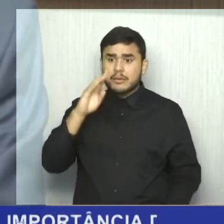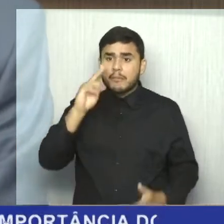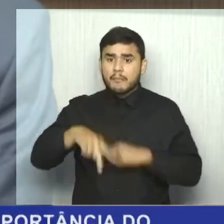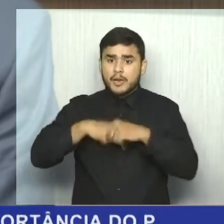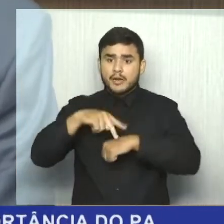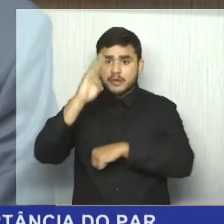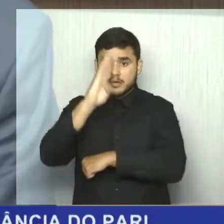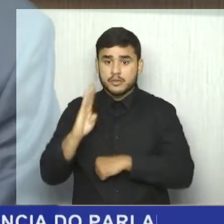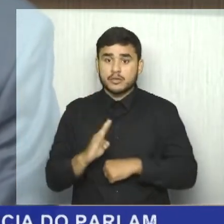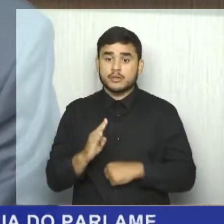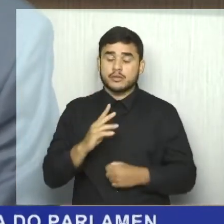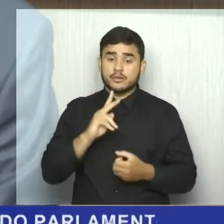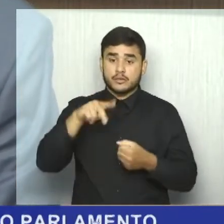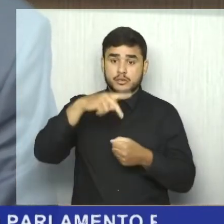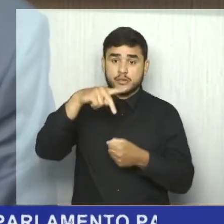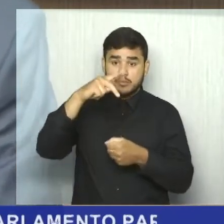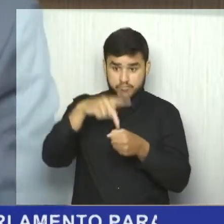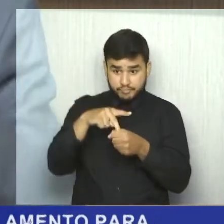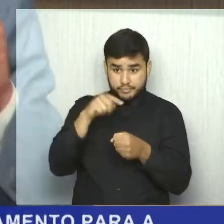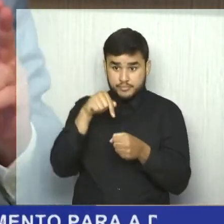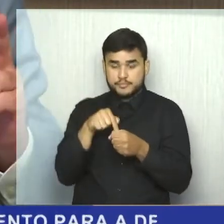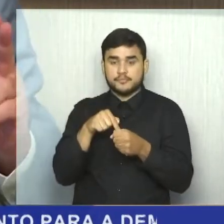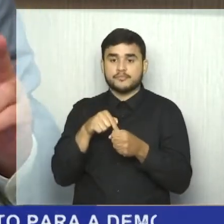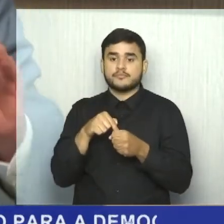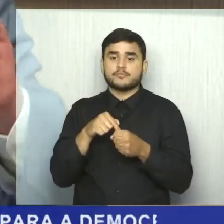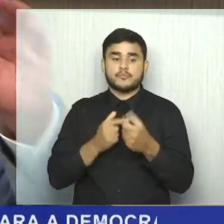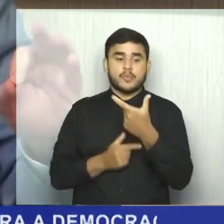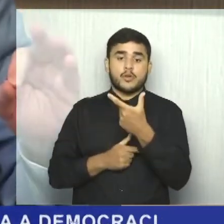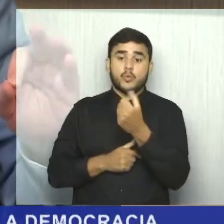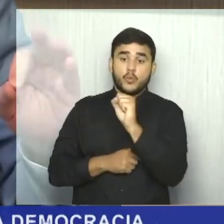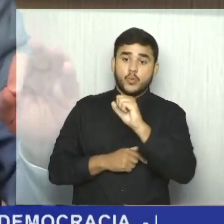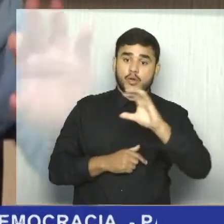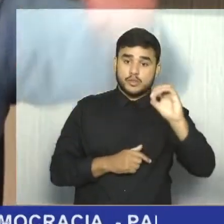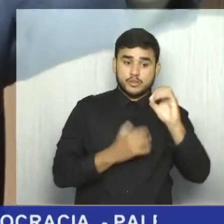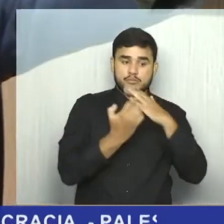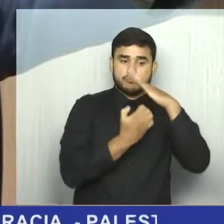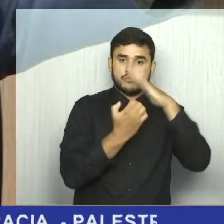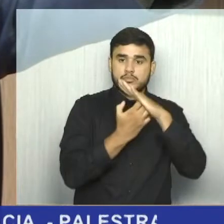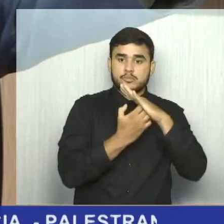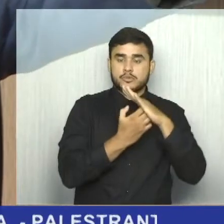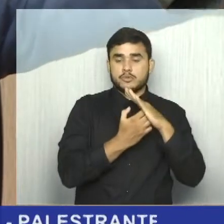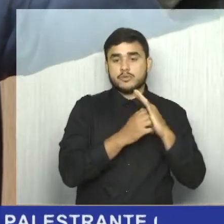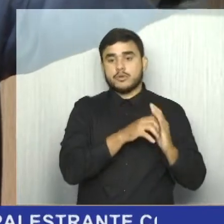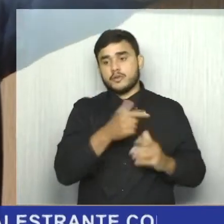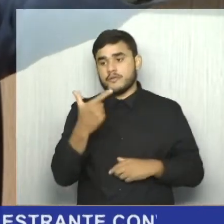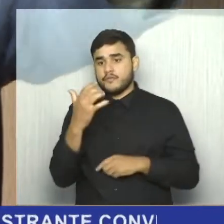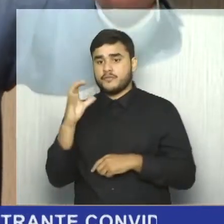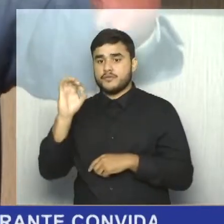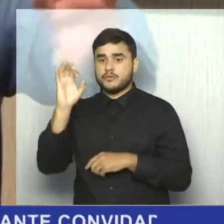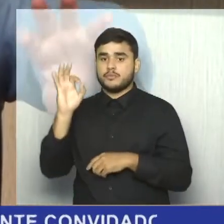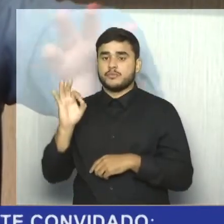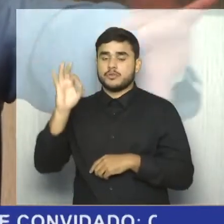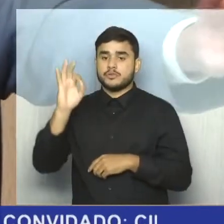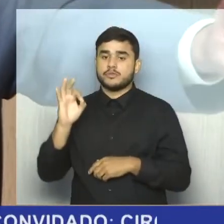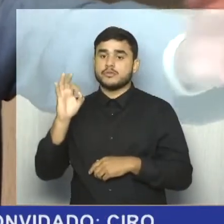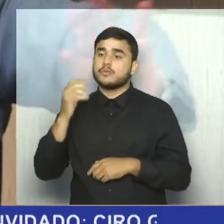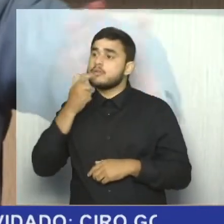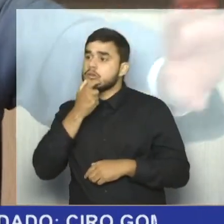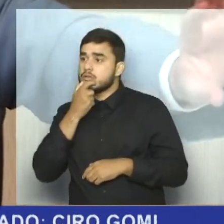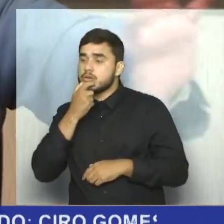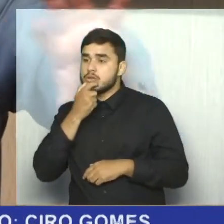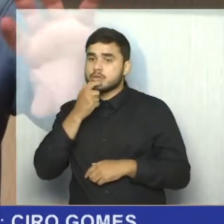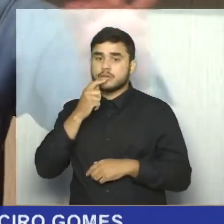petróleo é assim, 80% são estatais, 20% é um cartel que pertence aos americanos, ingleses, franceses